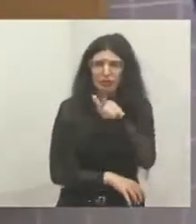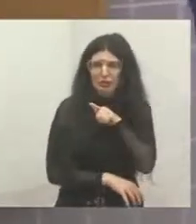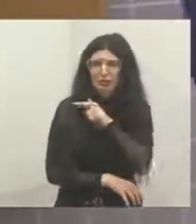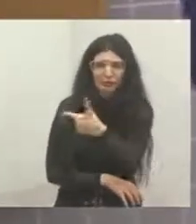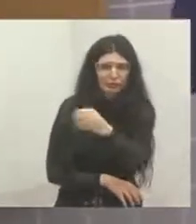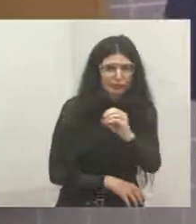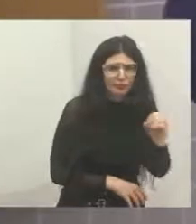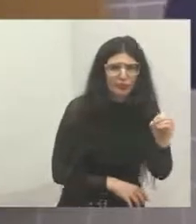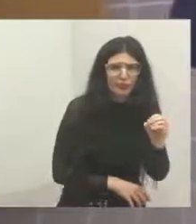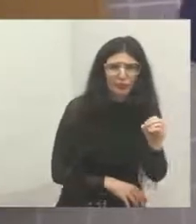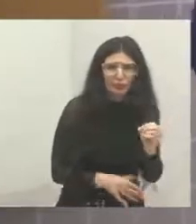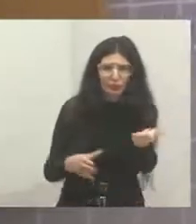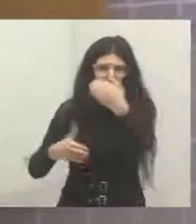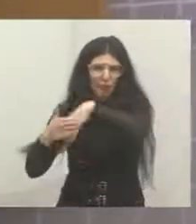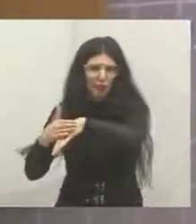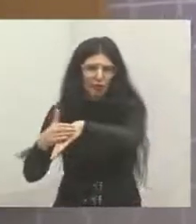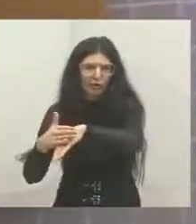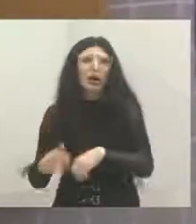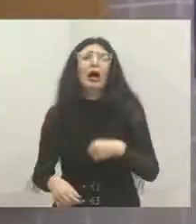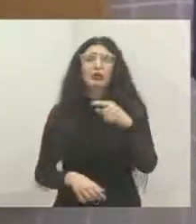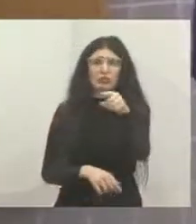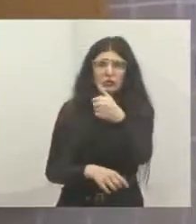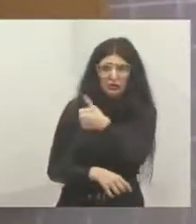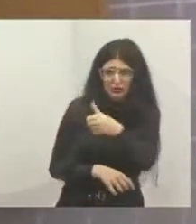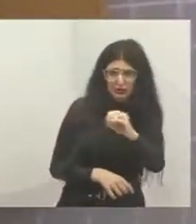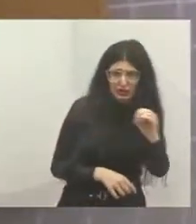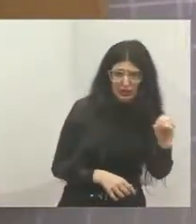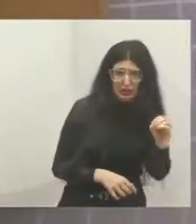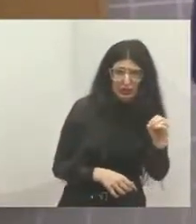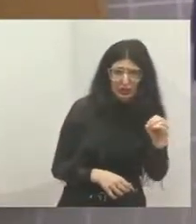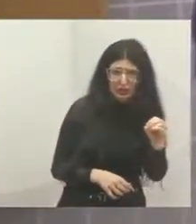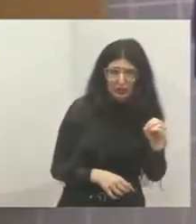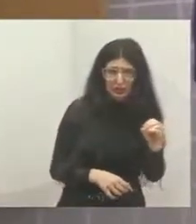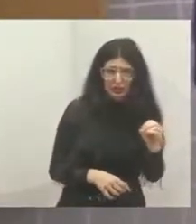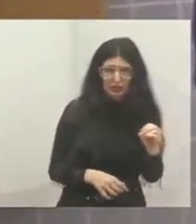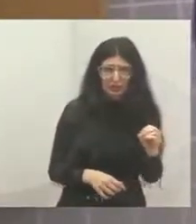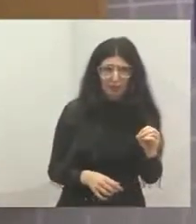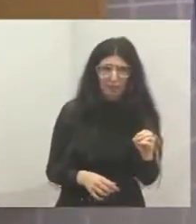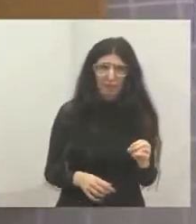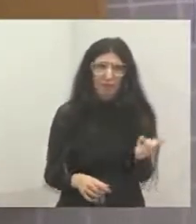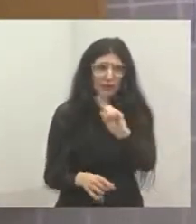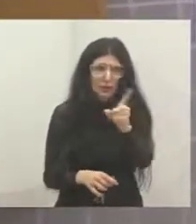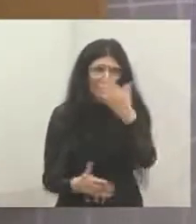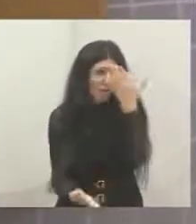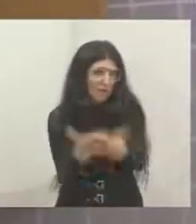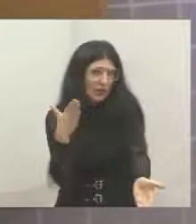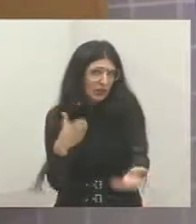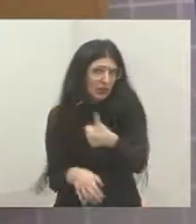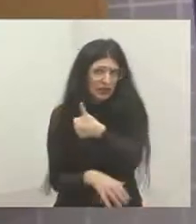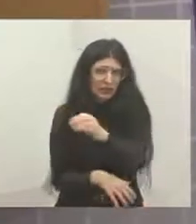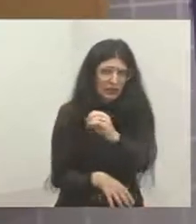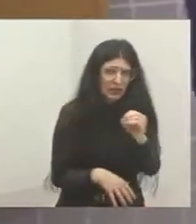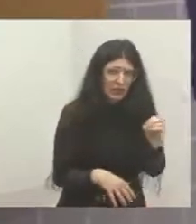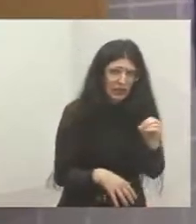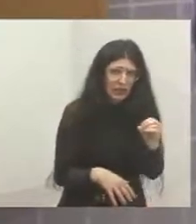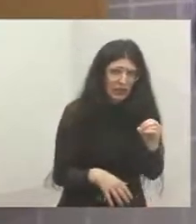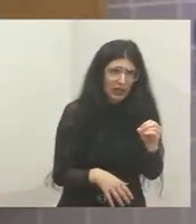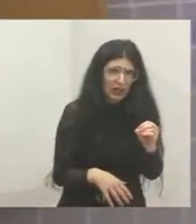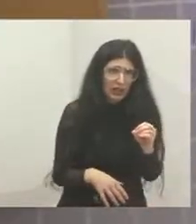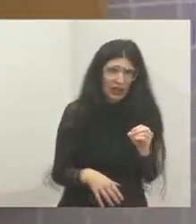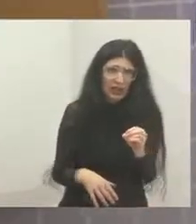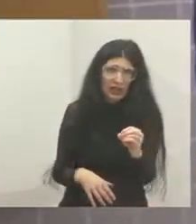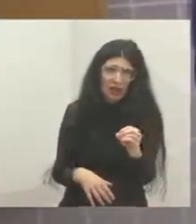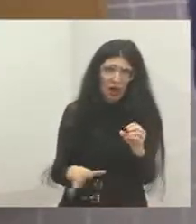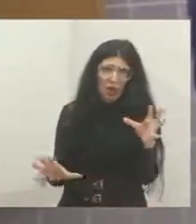na conta, aí esse 100 você vai classificar no ano seguinte, para não ter a perda daquele valor, daquele valor financeiro, você joga para o